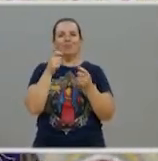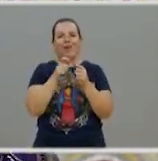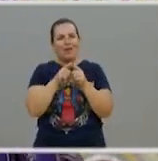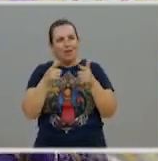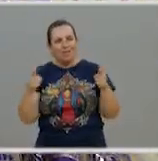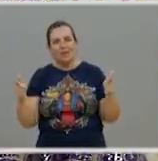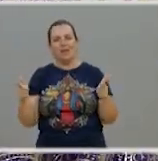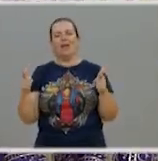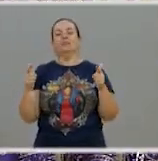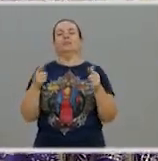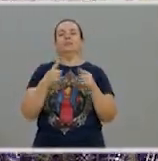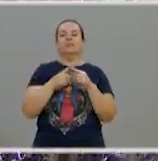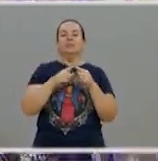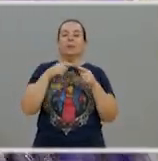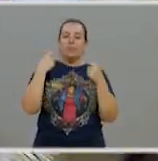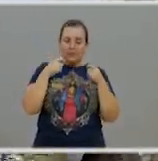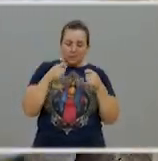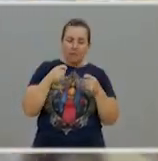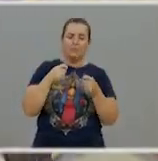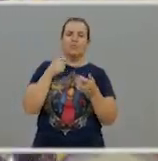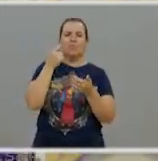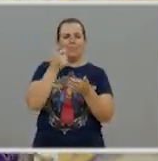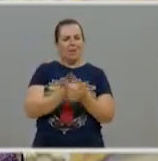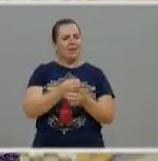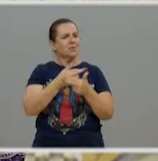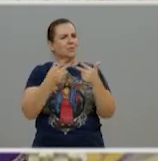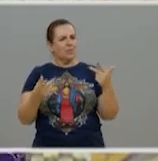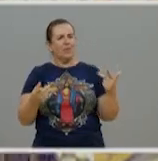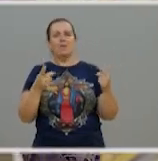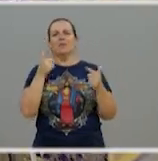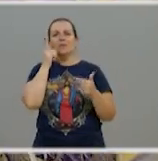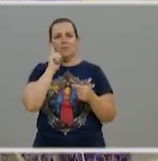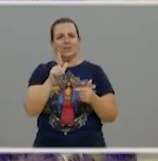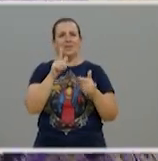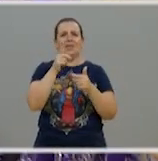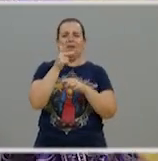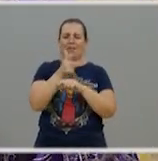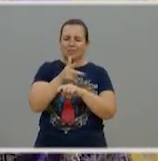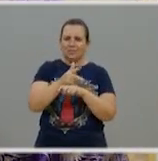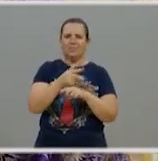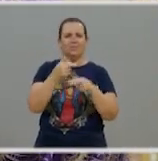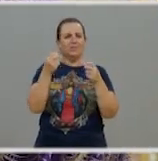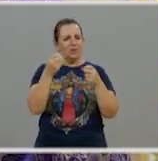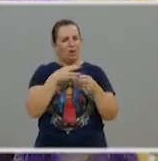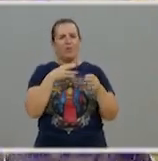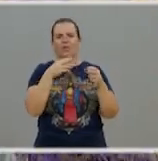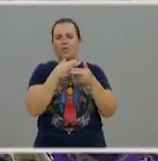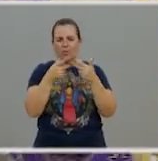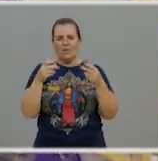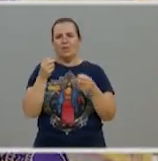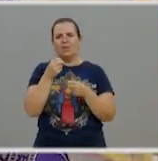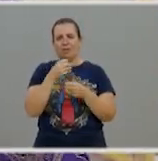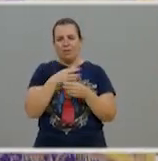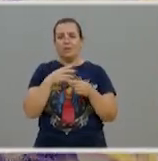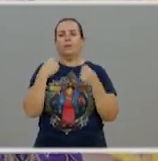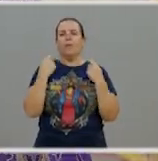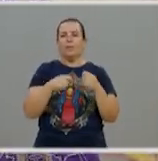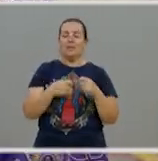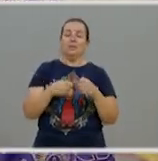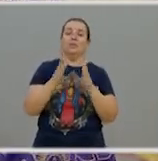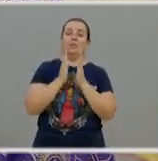novas RTVs. E eu preciso que você, por amor a Nossa Senhora do Carmo, mande